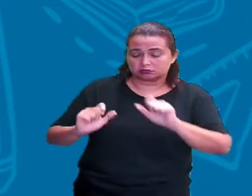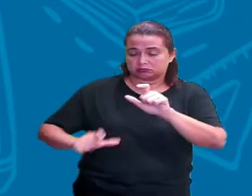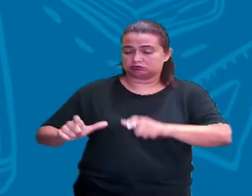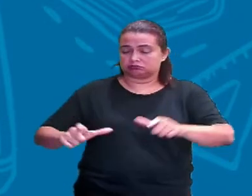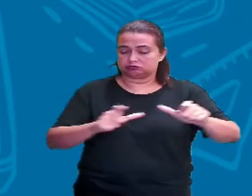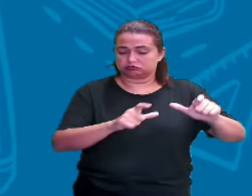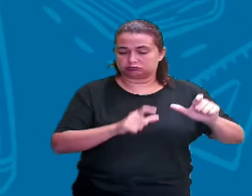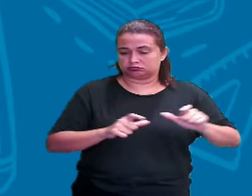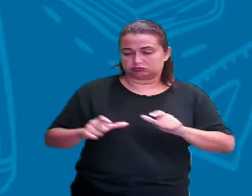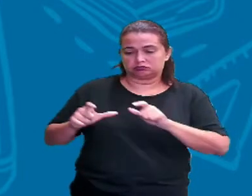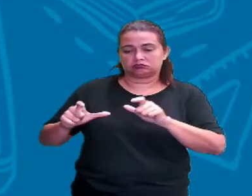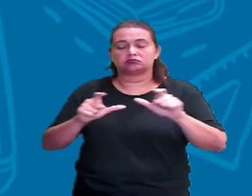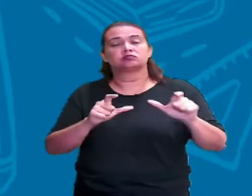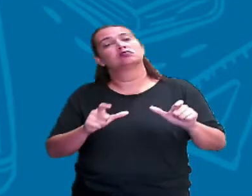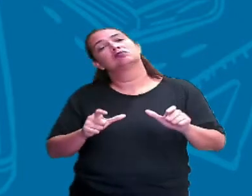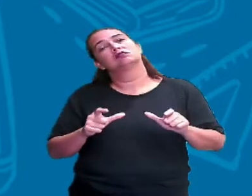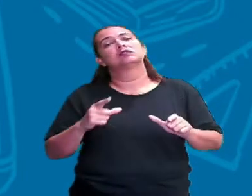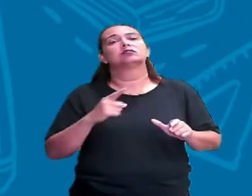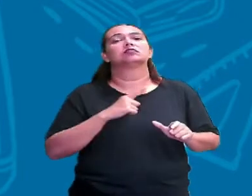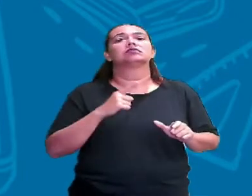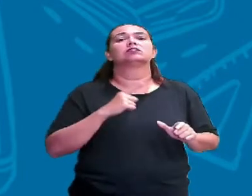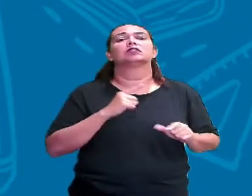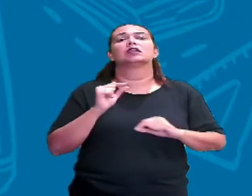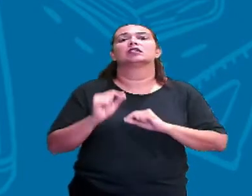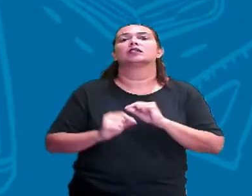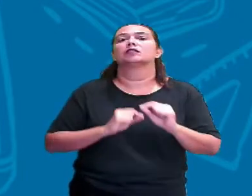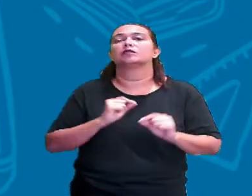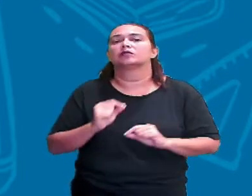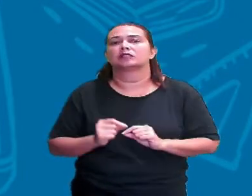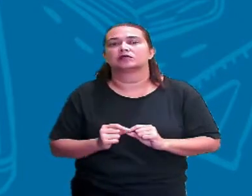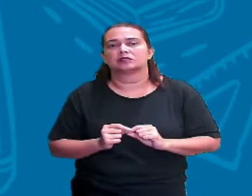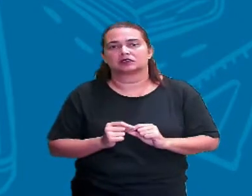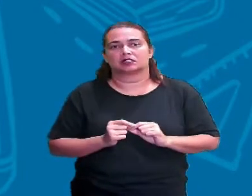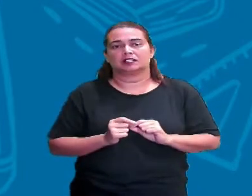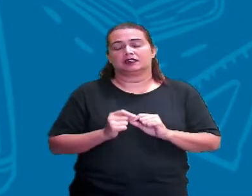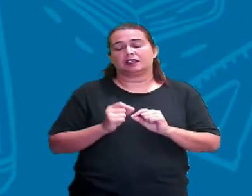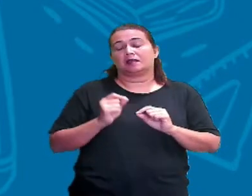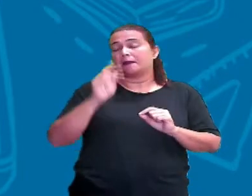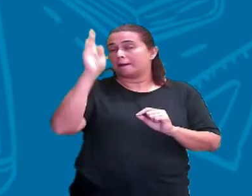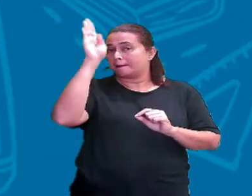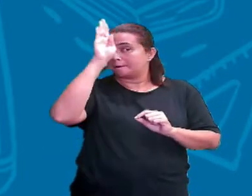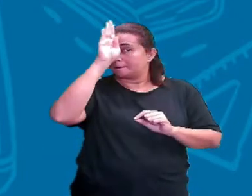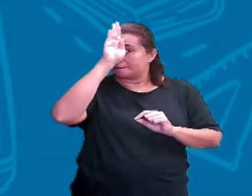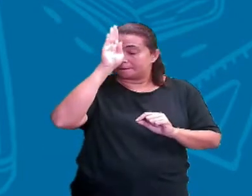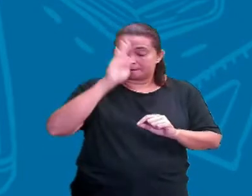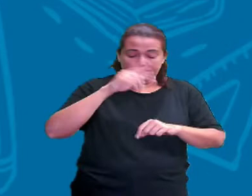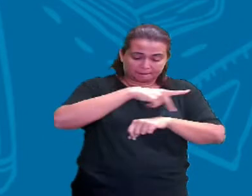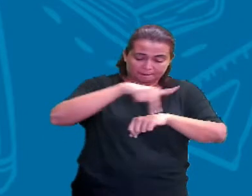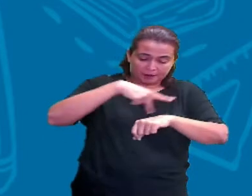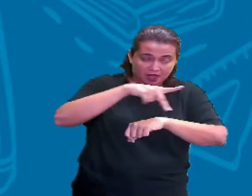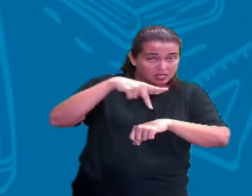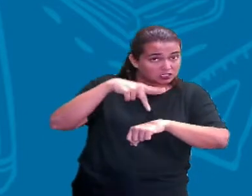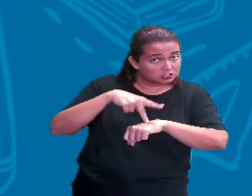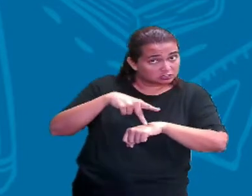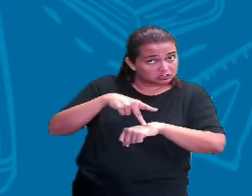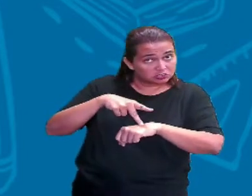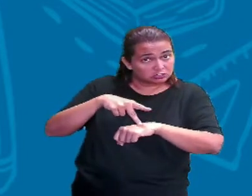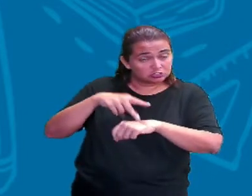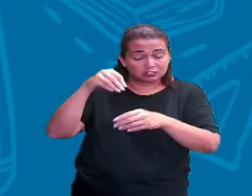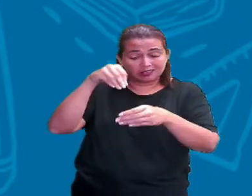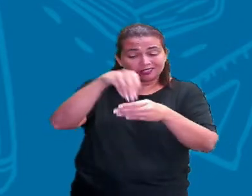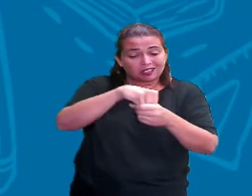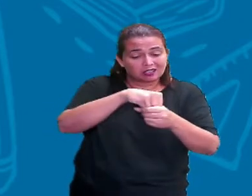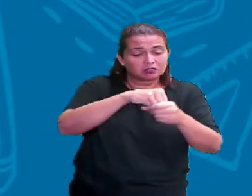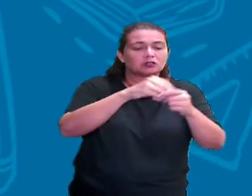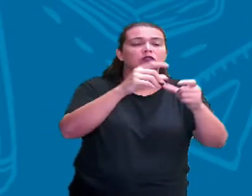Essa variedade vai além da pronúncia. Ela refere-se, não é, ao vocabulário próprio